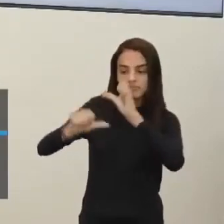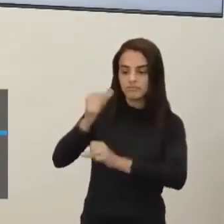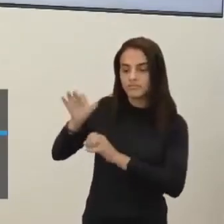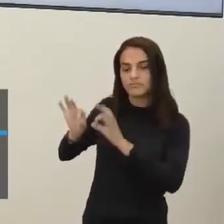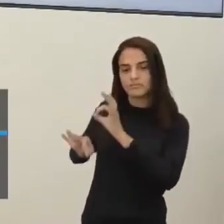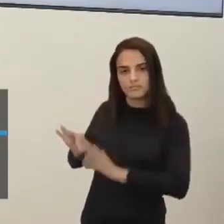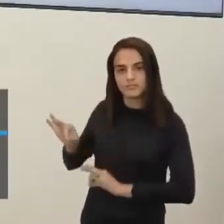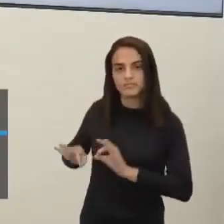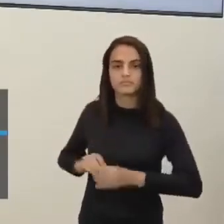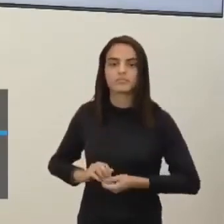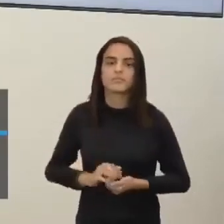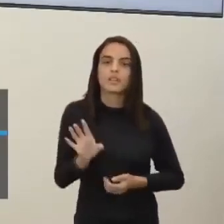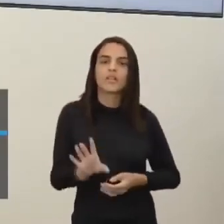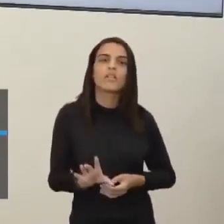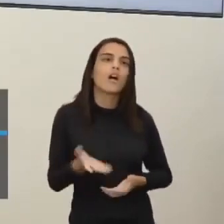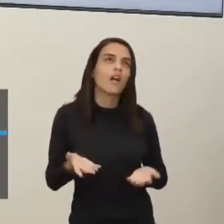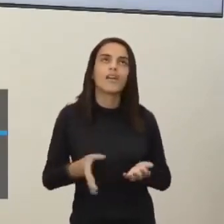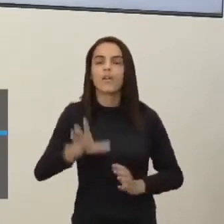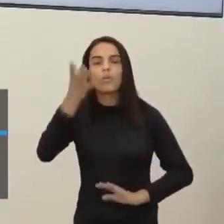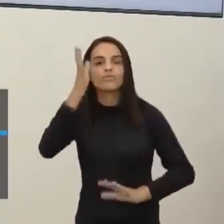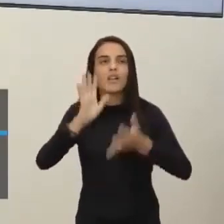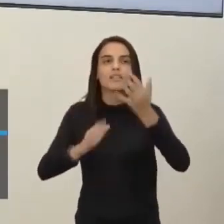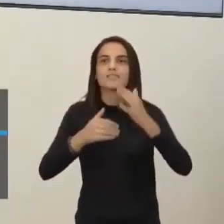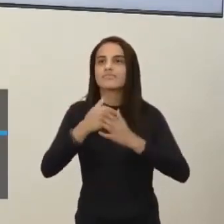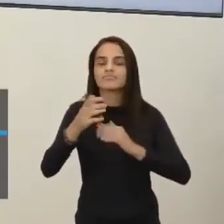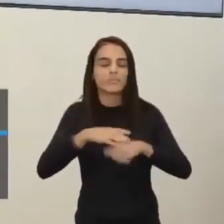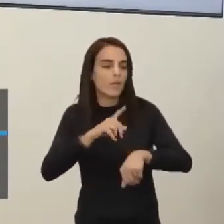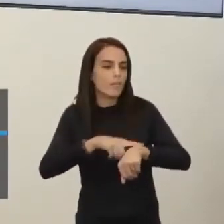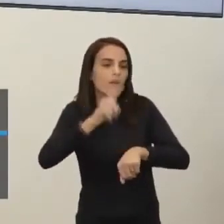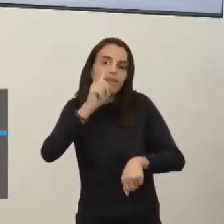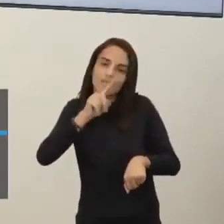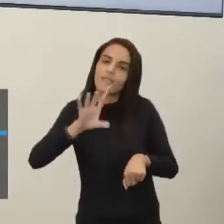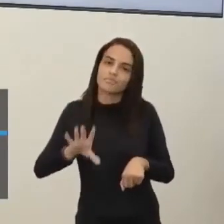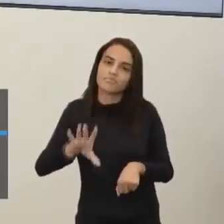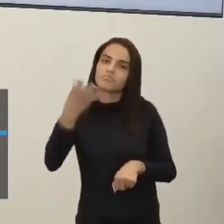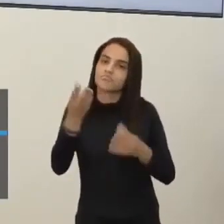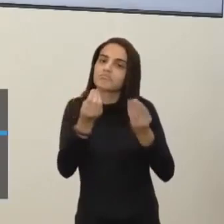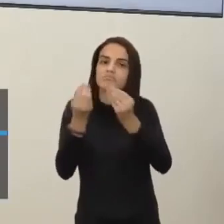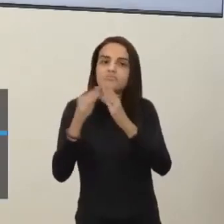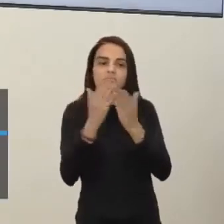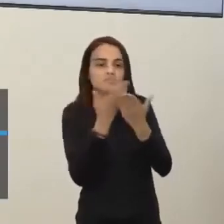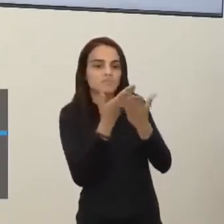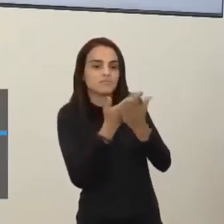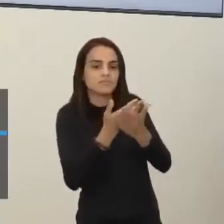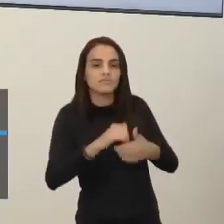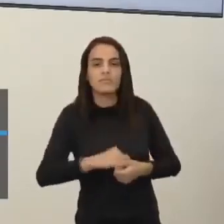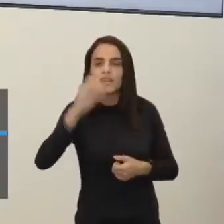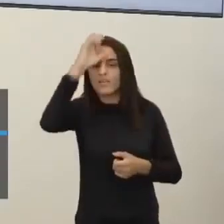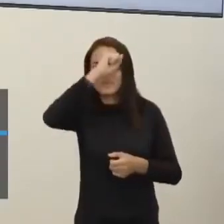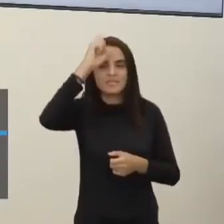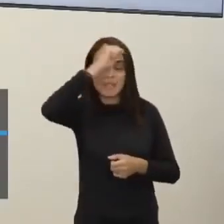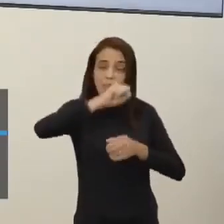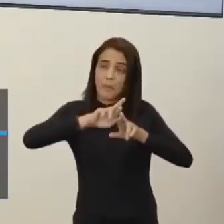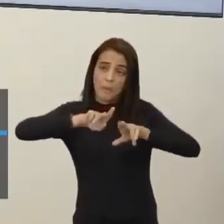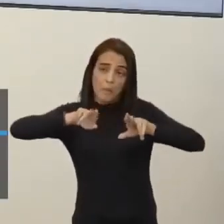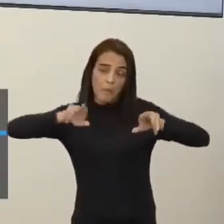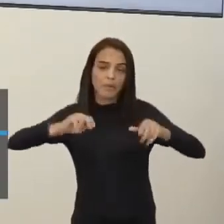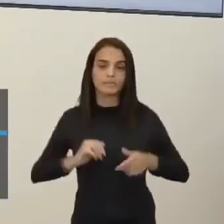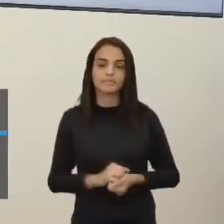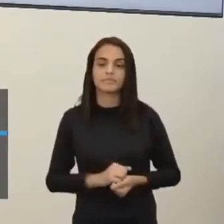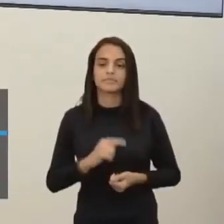E não em algo que acontece espontaneamente, porque acontece muito na escola, né? A escola é um local de muitas aprendizagens, muitas